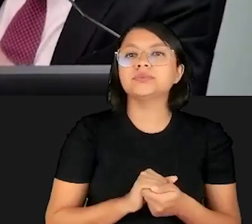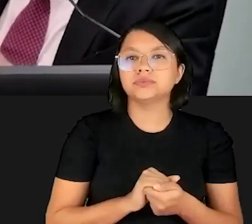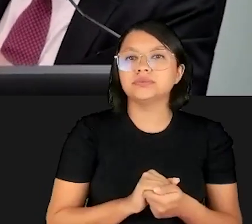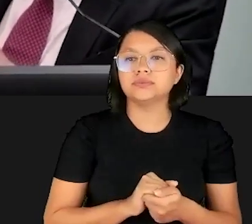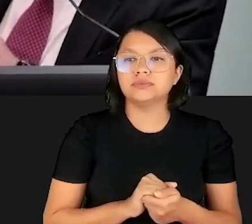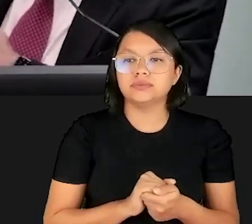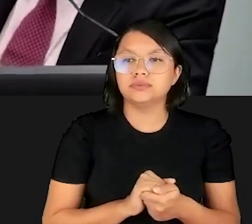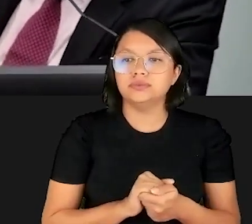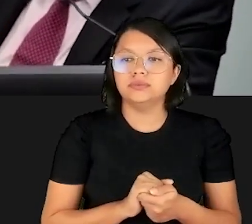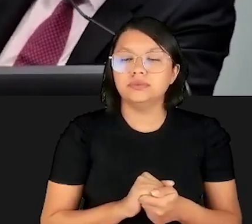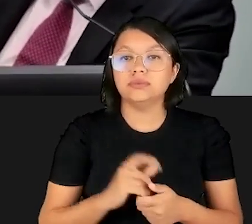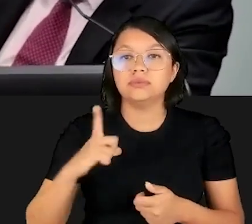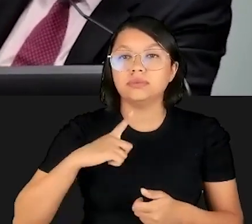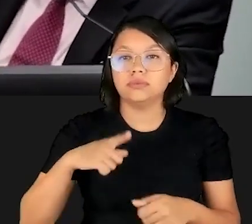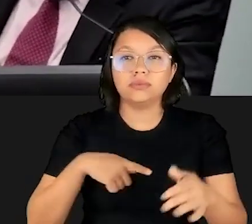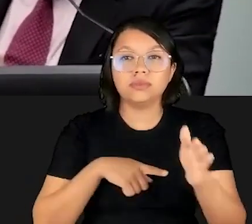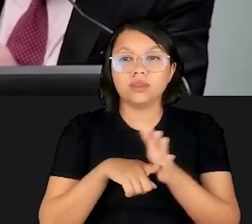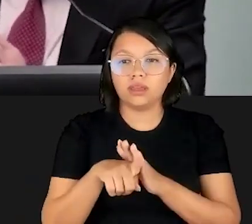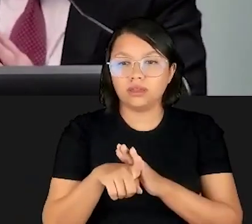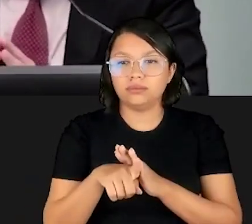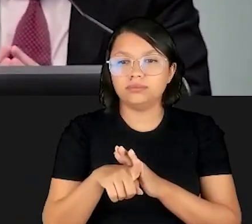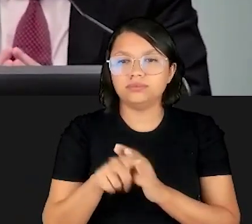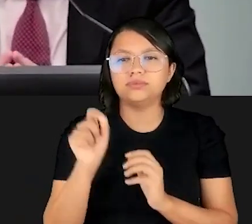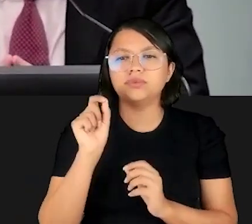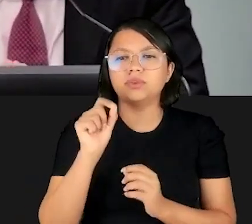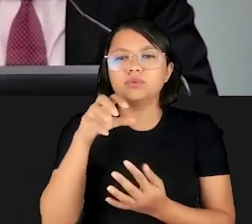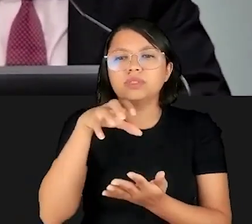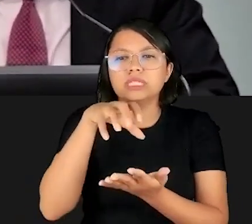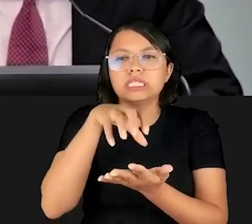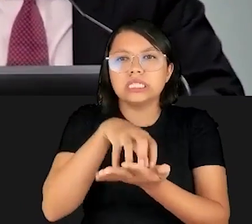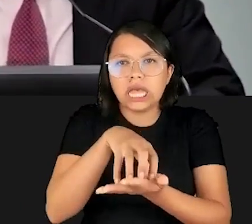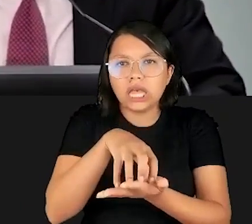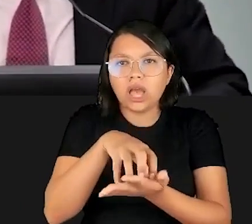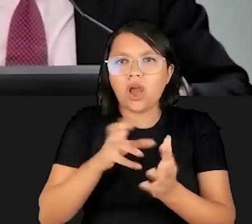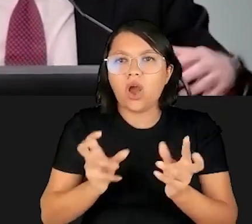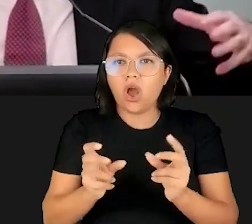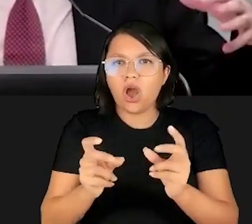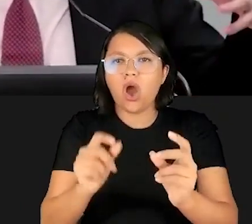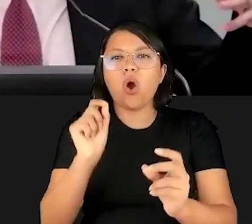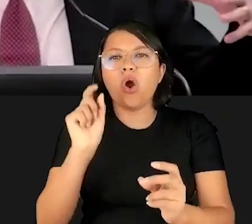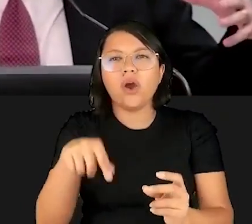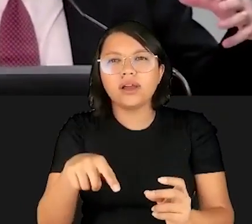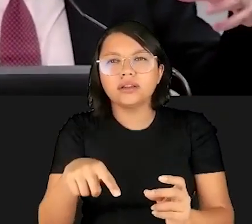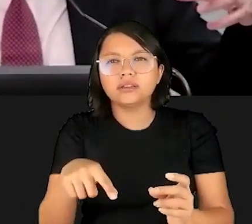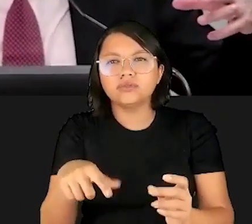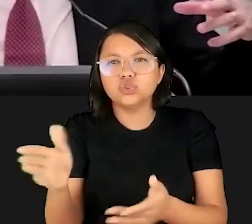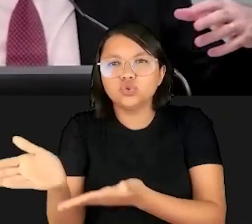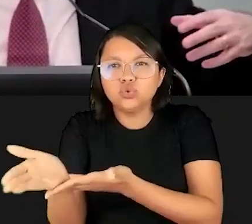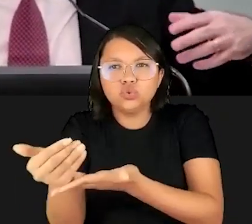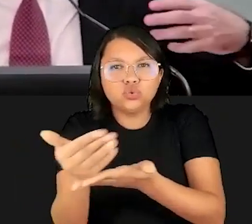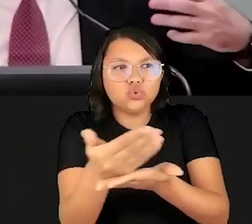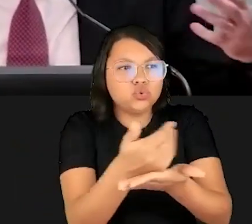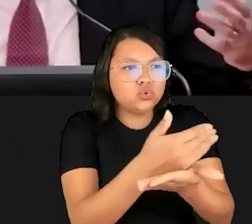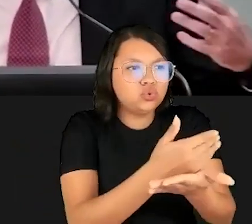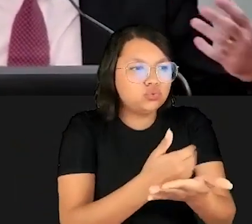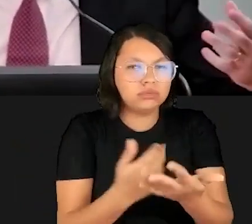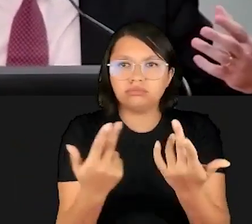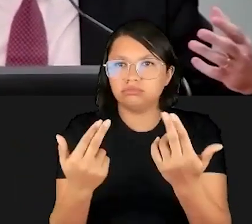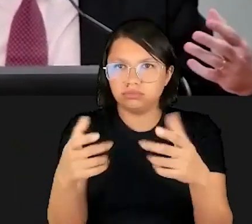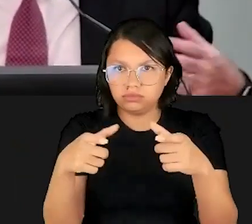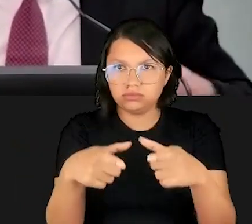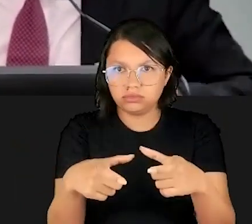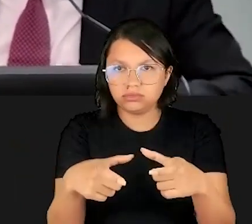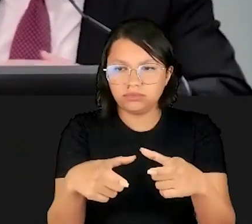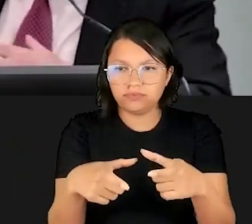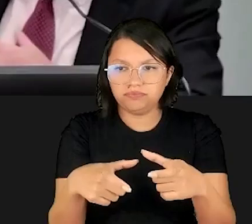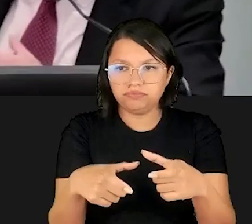existe uma questão que é o centro de câncer. O que é um centro de câncer? Nada mais é que você juntar no mesmo local, ou não precisa ser fisicamente